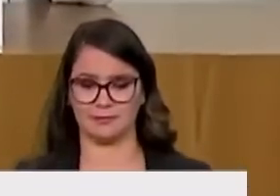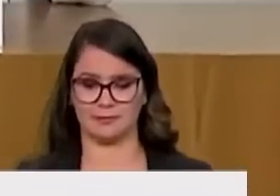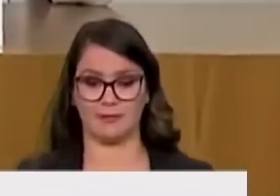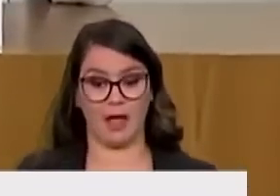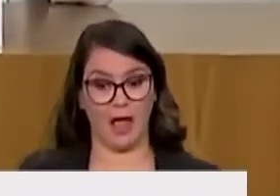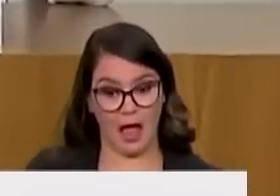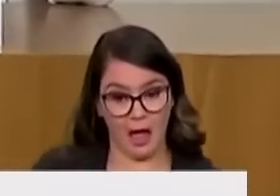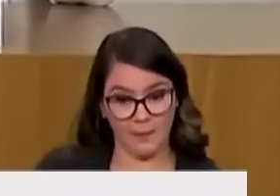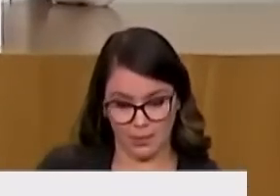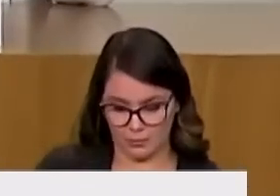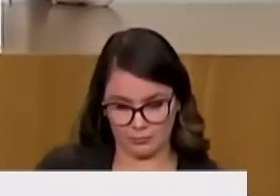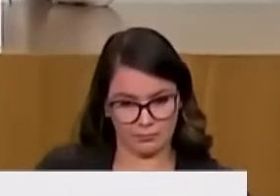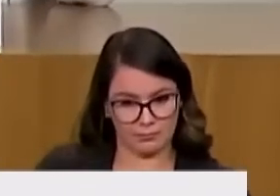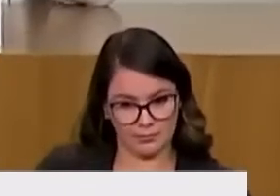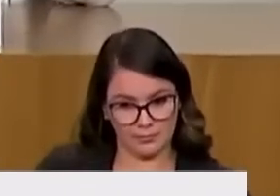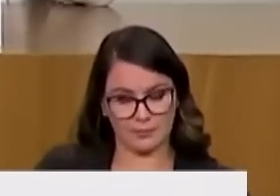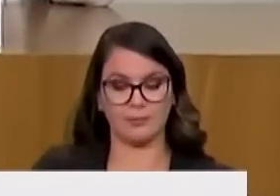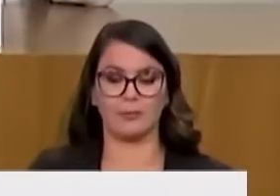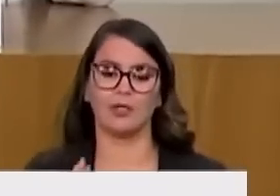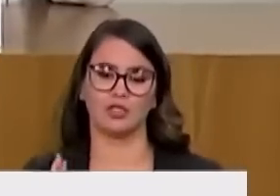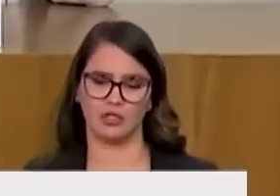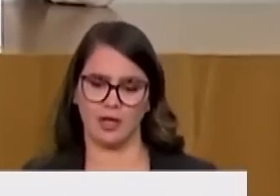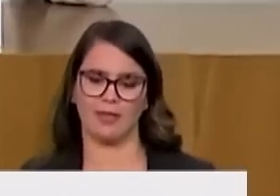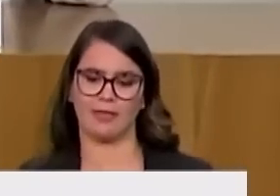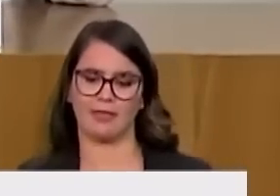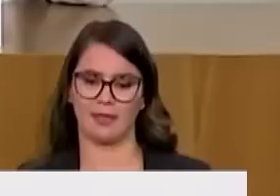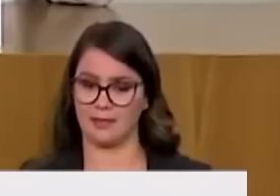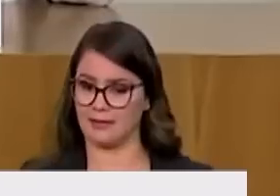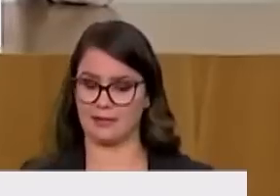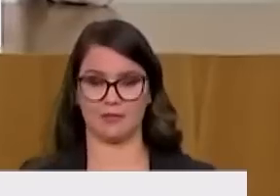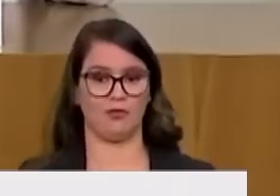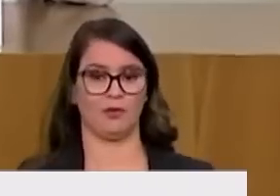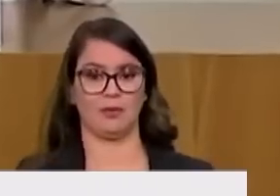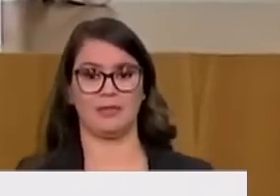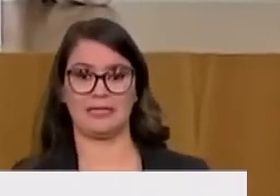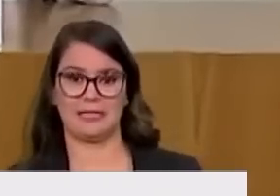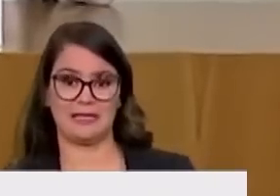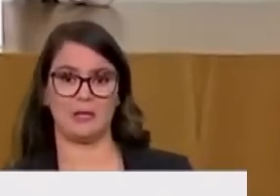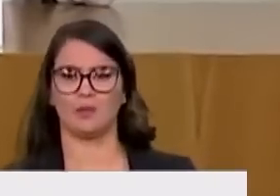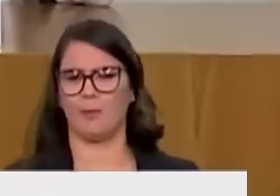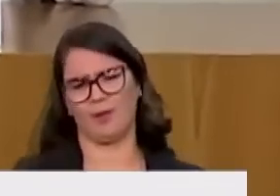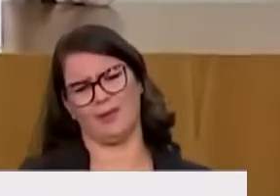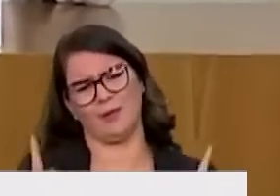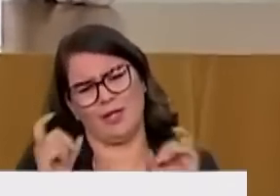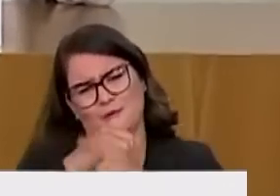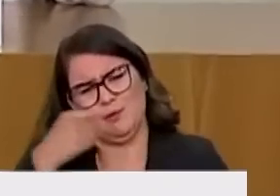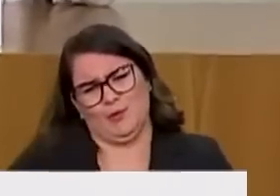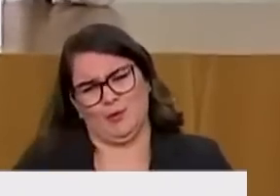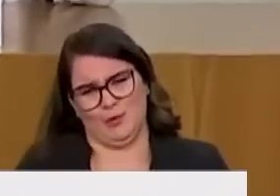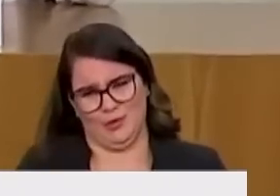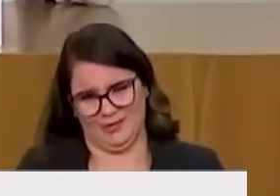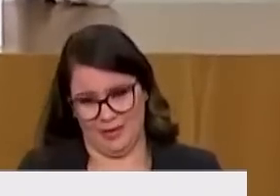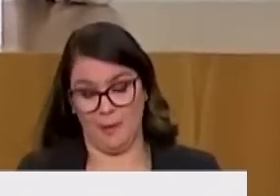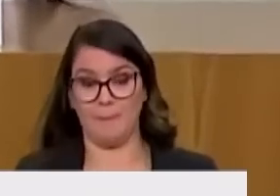existem só, já desenvolvidas, tem 600 modelos de prótese, então é muito difícil discutir prótese.